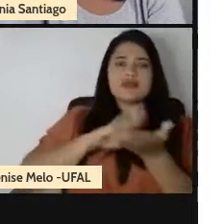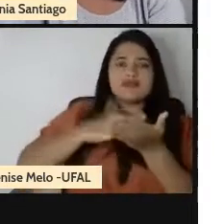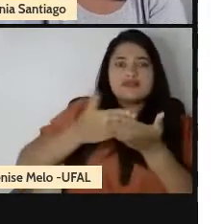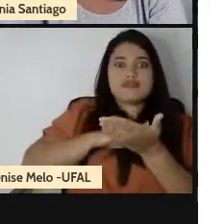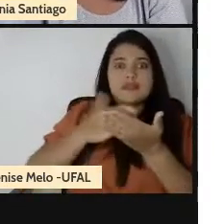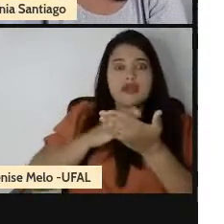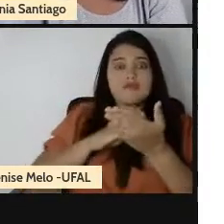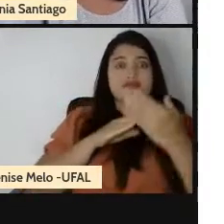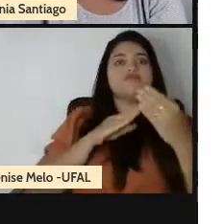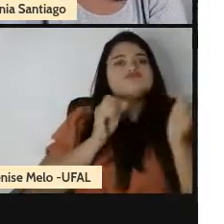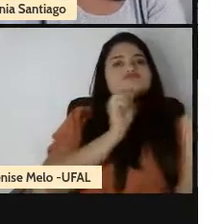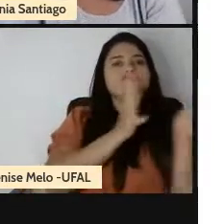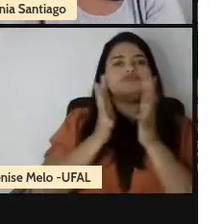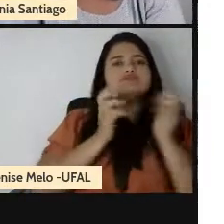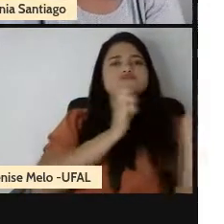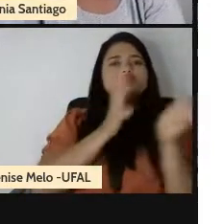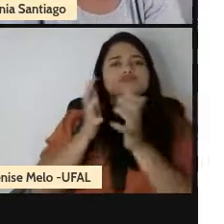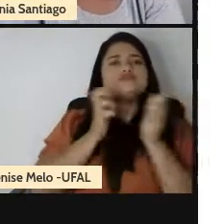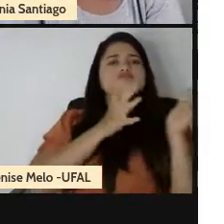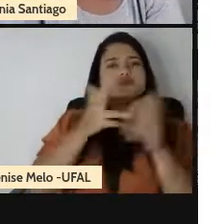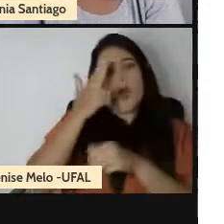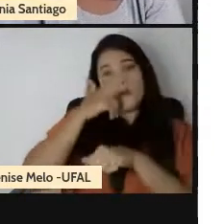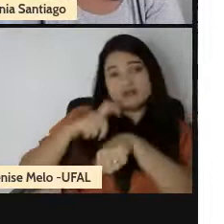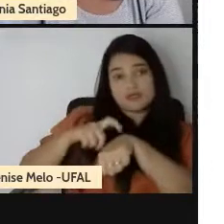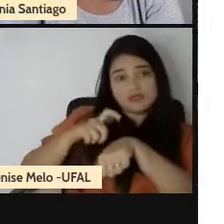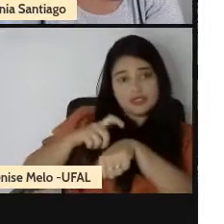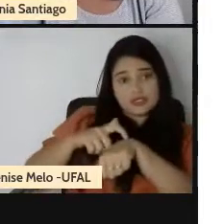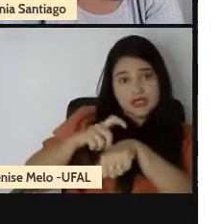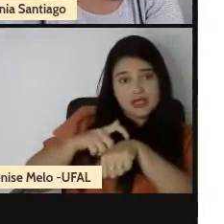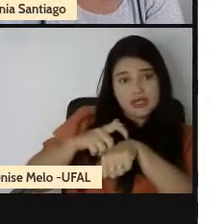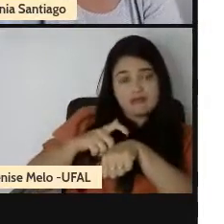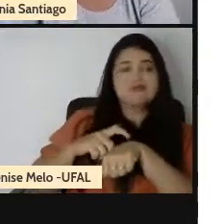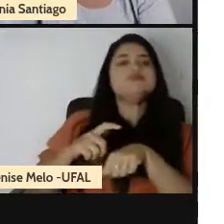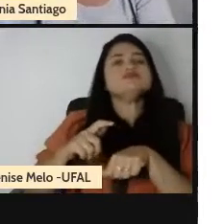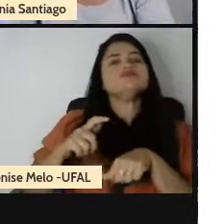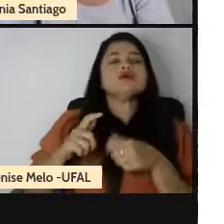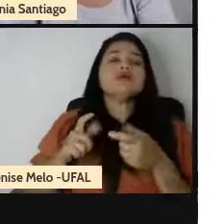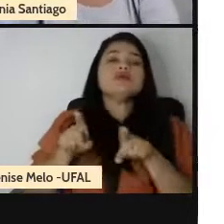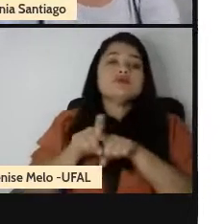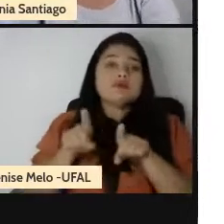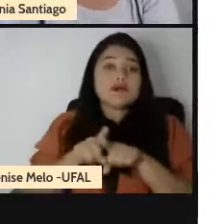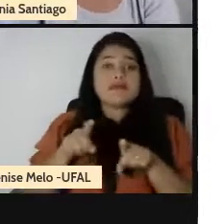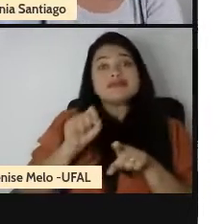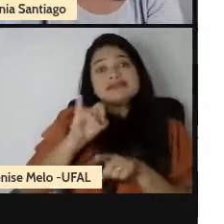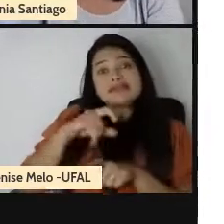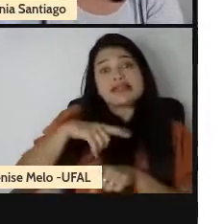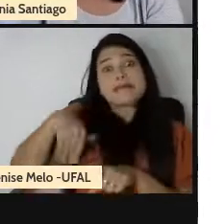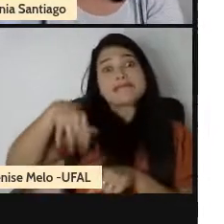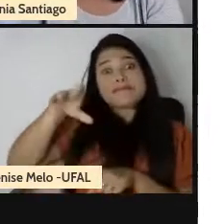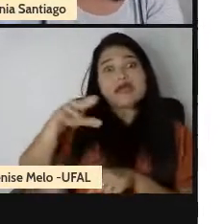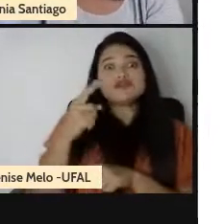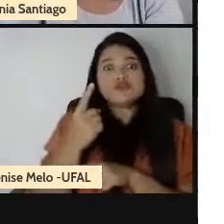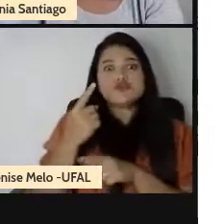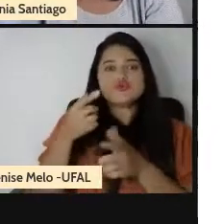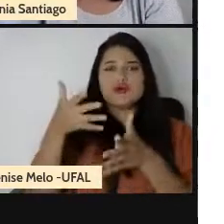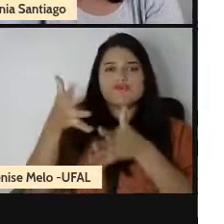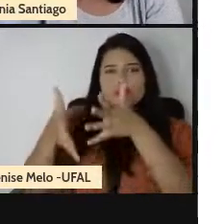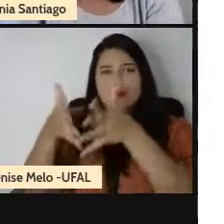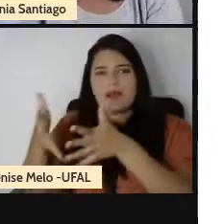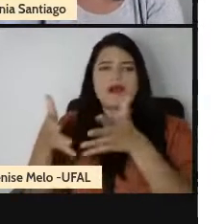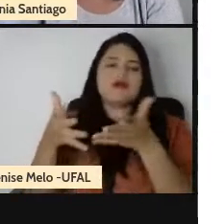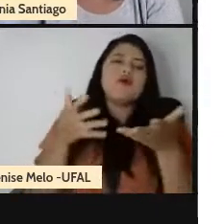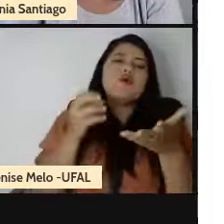dublagem. Interpretação relay ou multitarefa, quando tem mais de uma língua de sinais, ou mais de uma língua oral e língua de